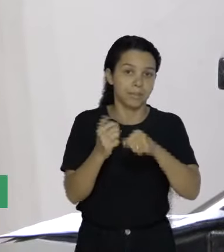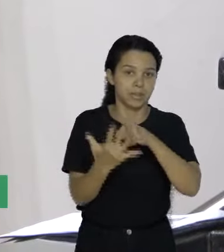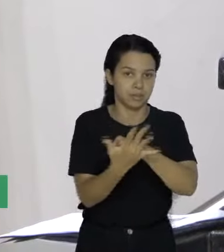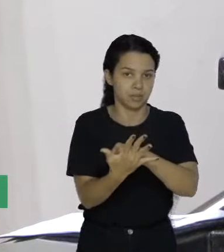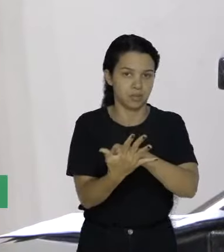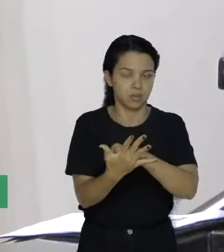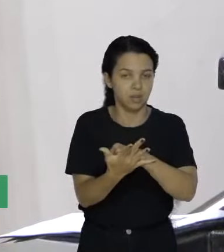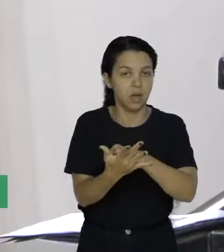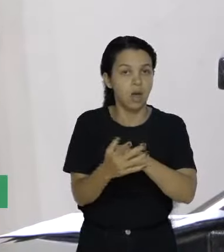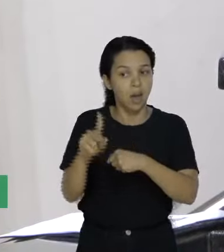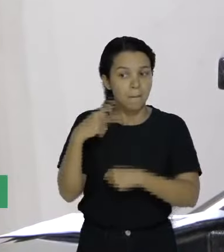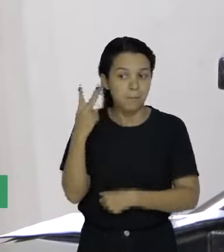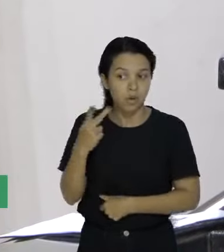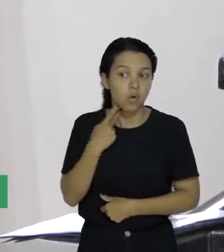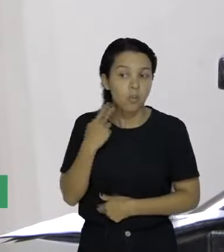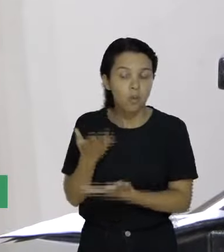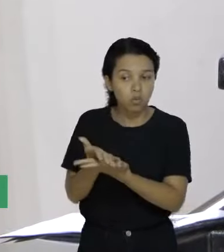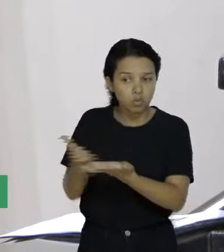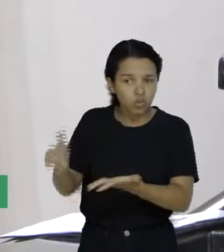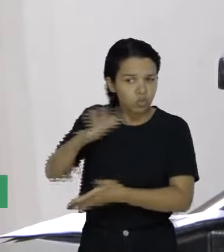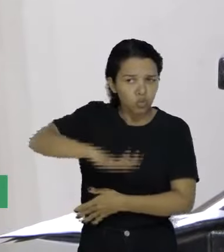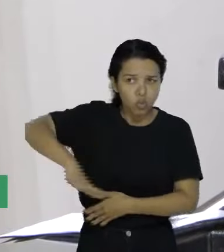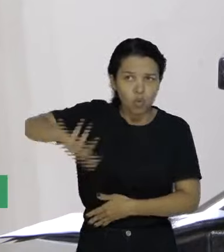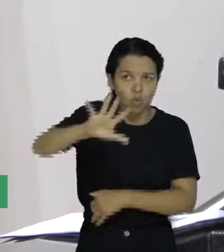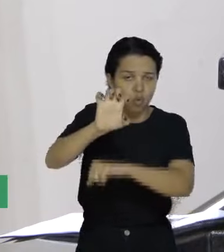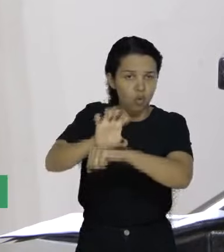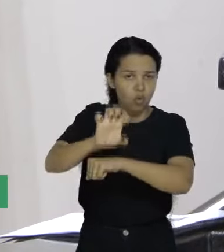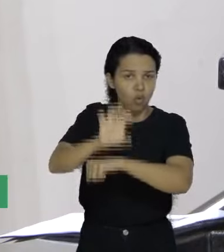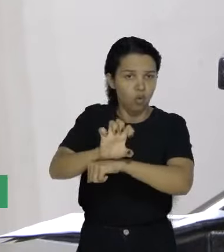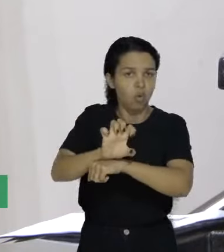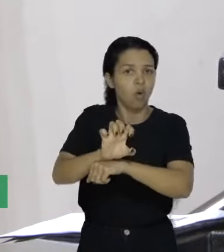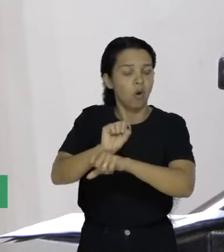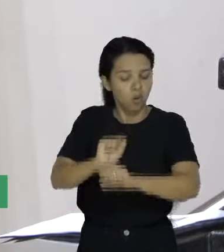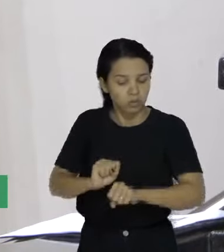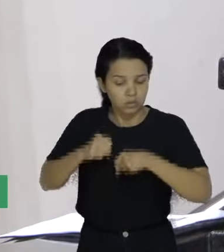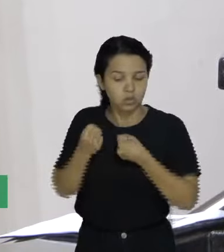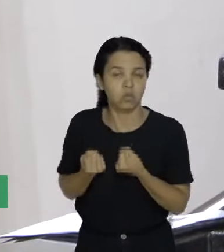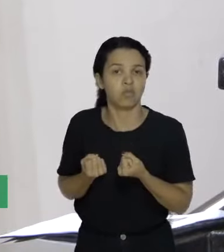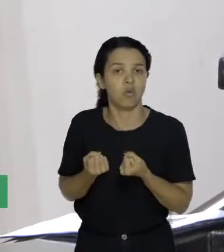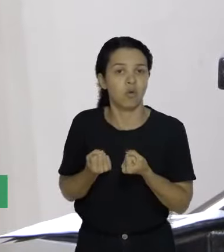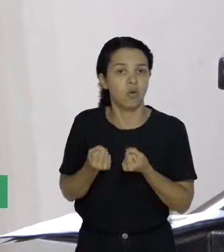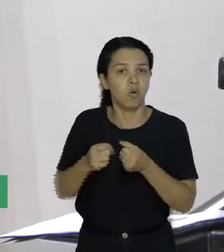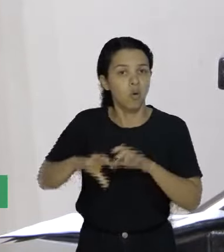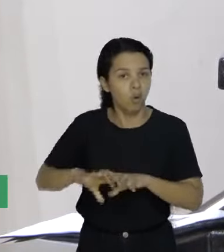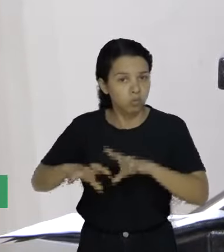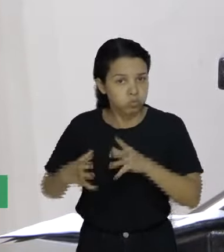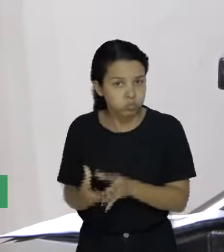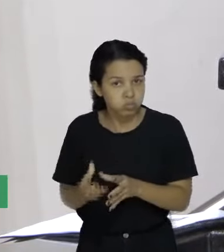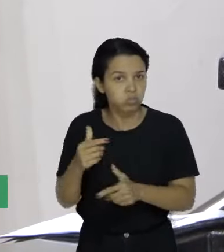e que os promotores do Estado inteiro se engajaram numa missão